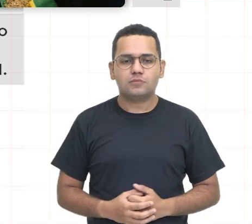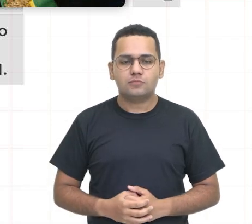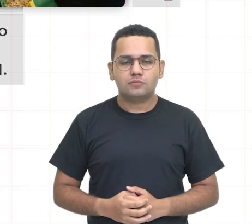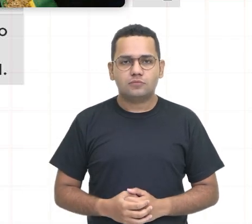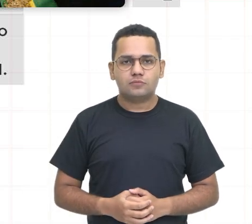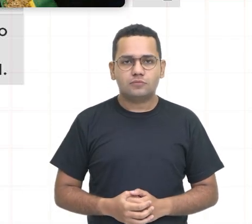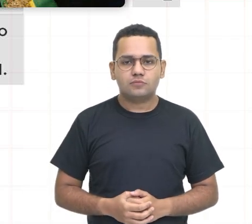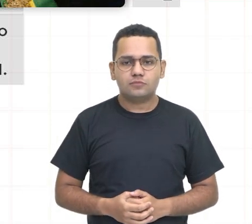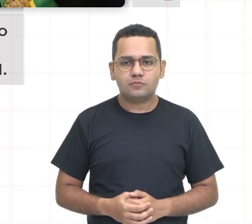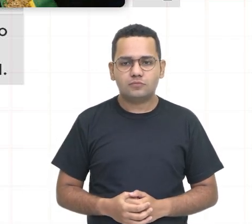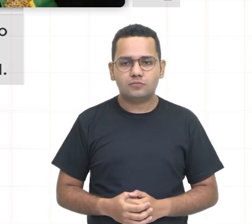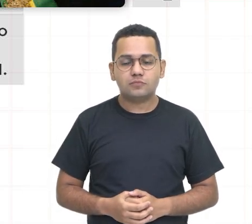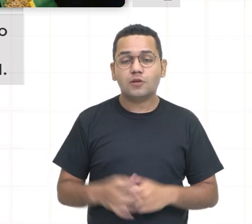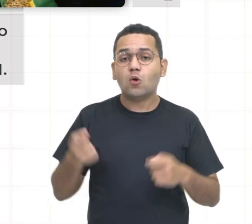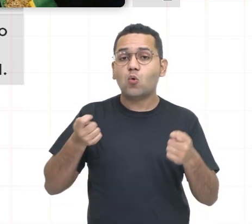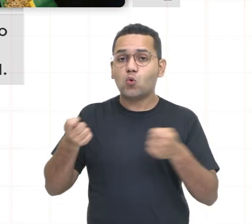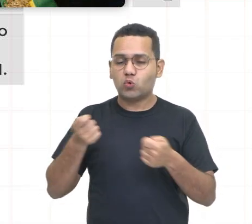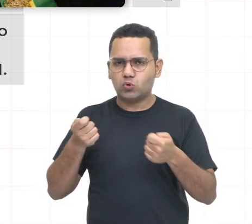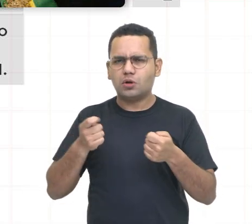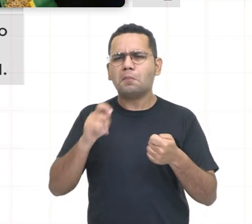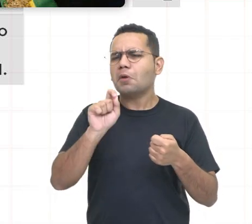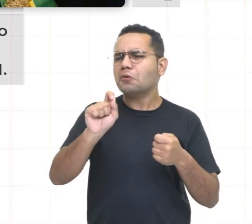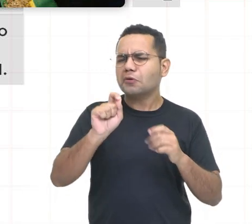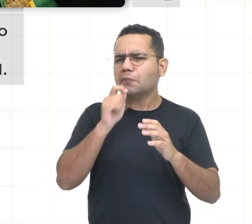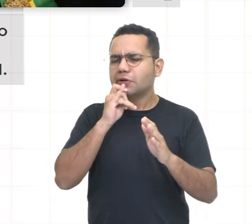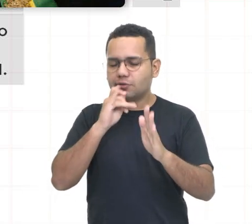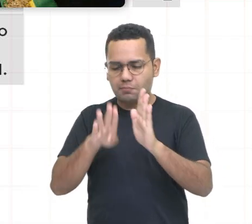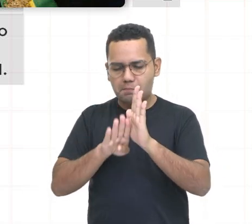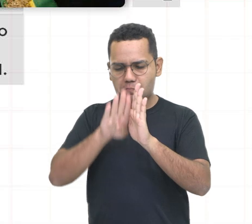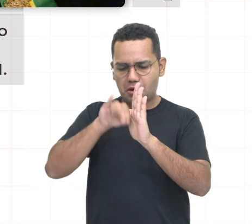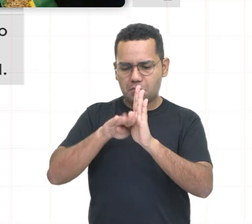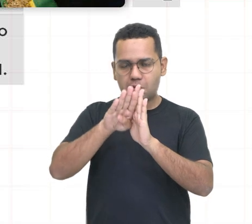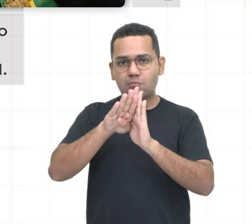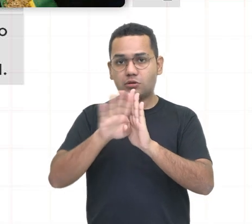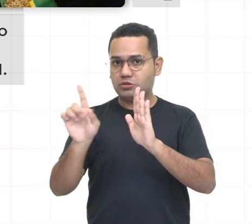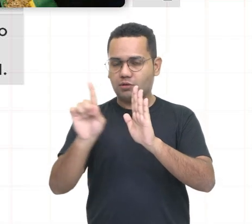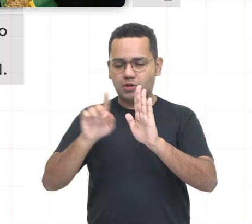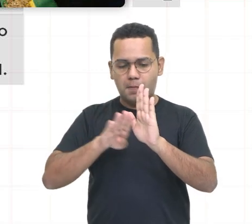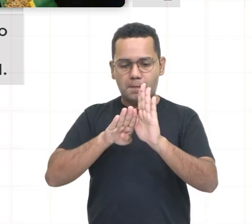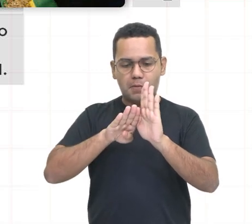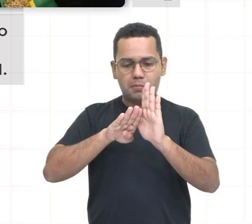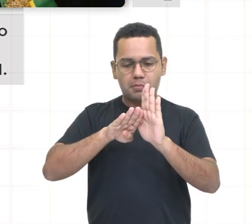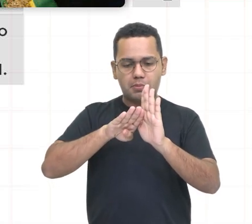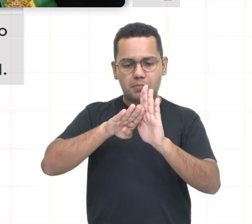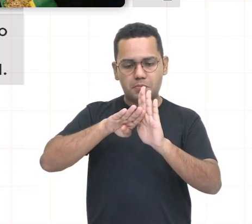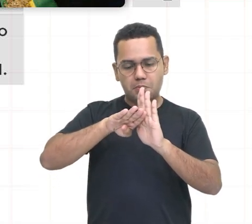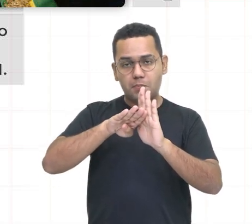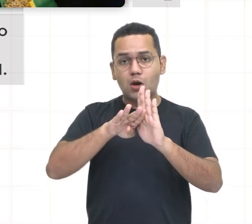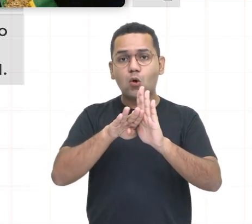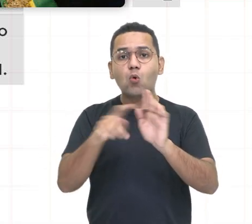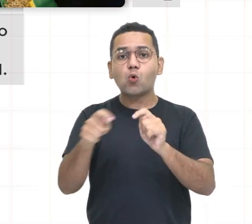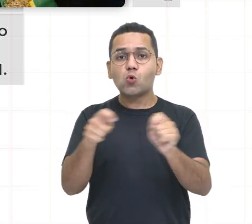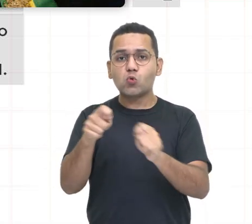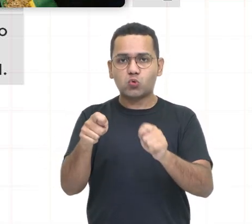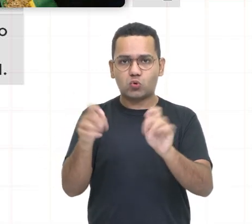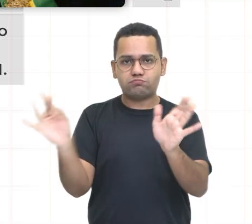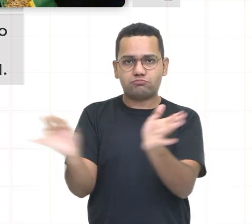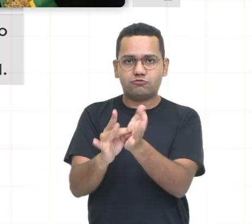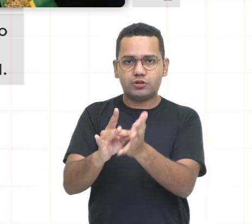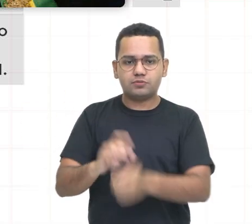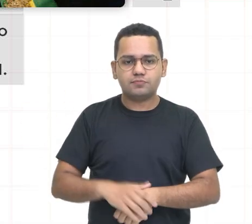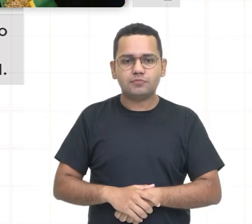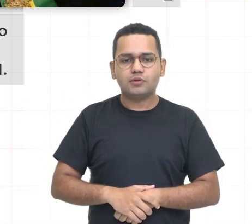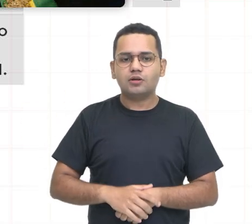mediação e a estabilização, né, dos preços até o lançamento de fato, né,